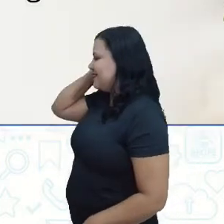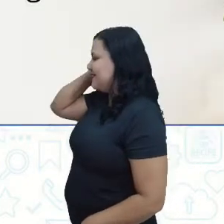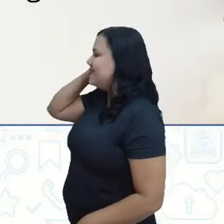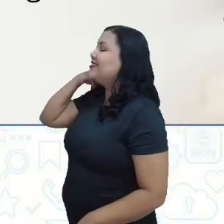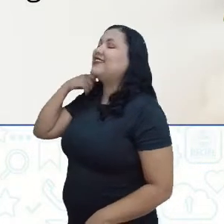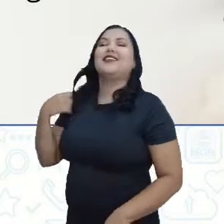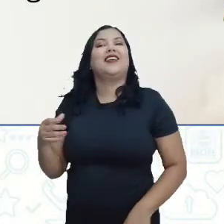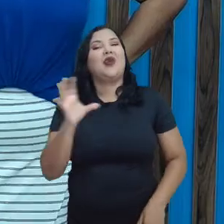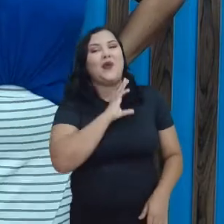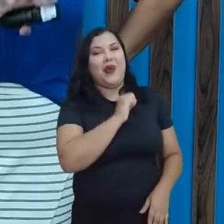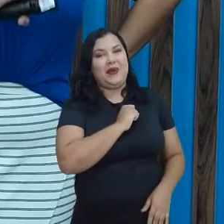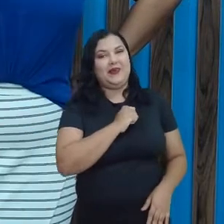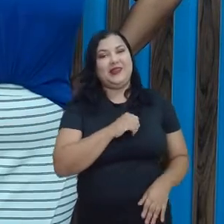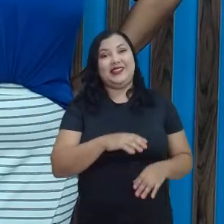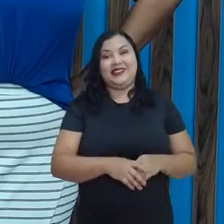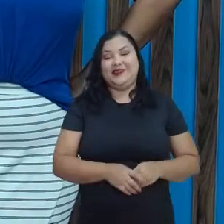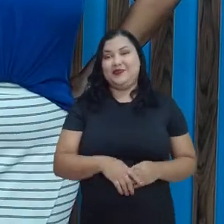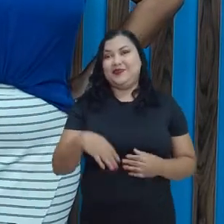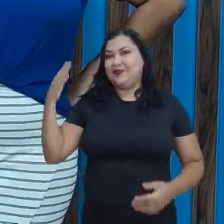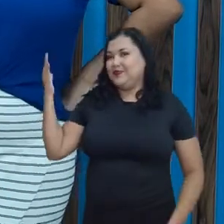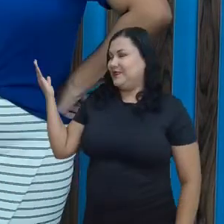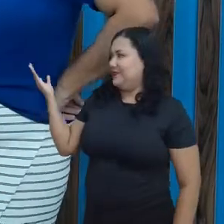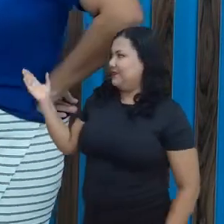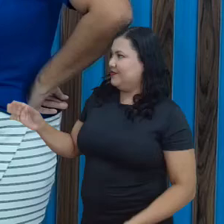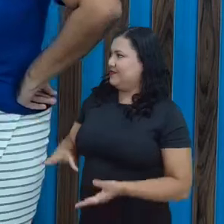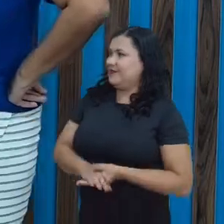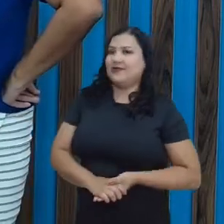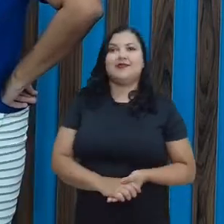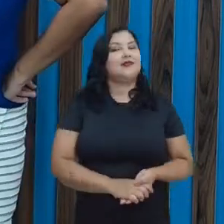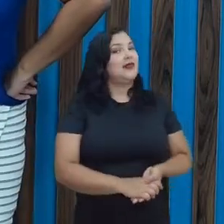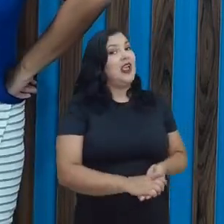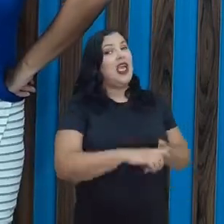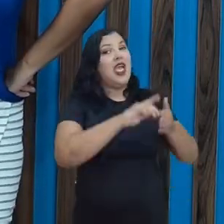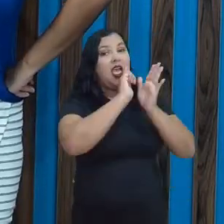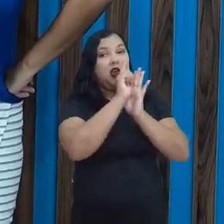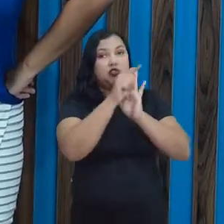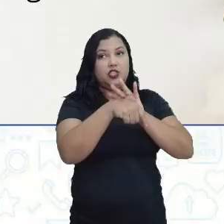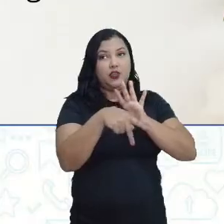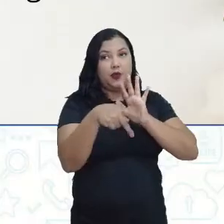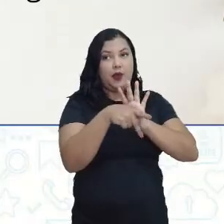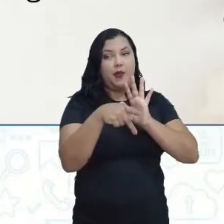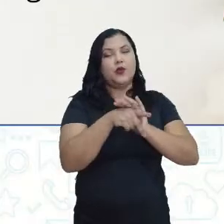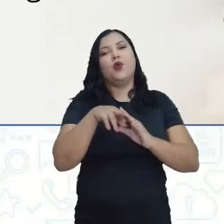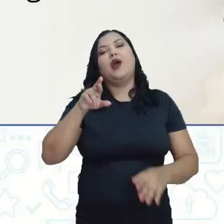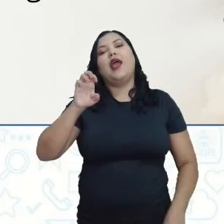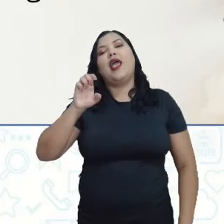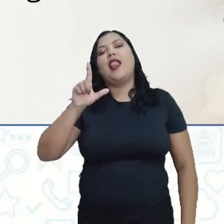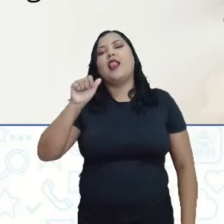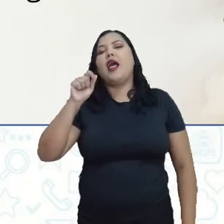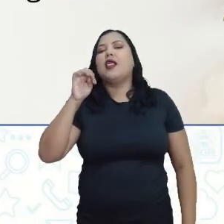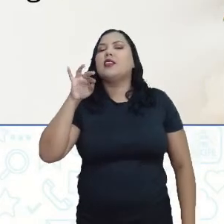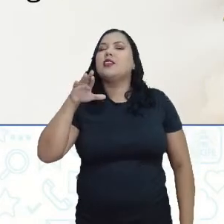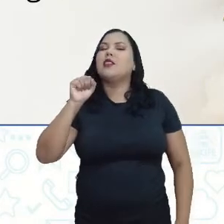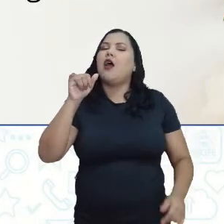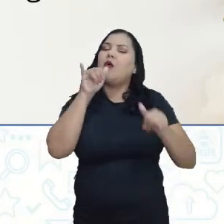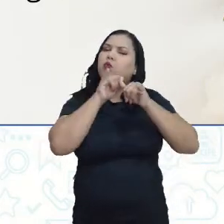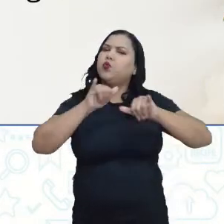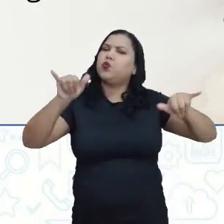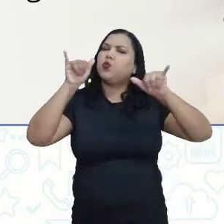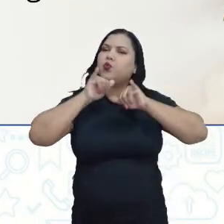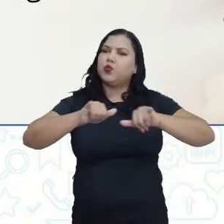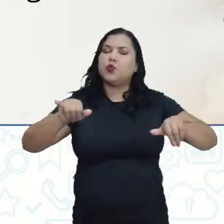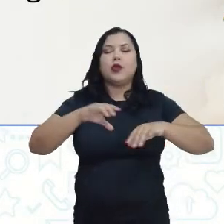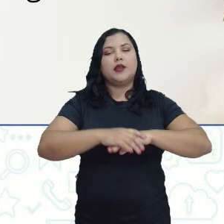corujinha. Que o diário faz parte do gênero da ordem do relatar, que é o quê? Que são esses gêneros cujo